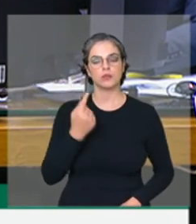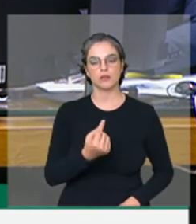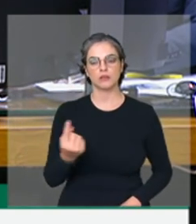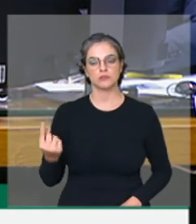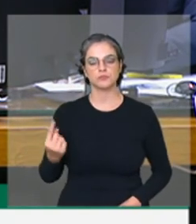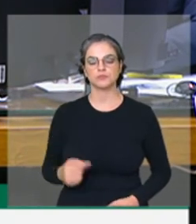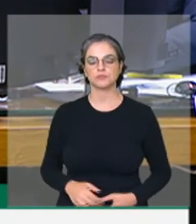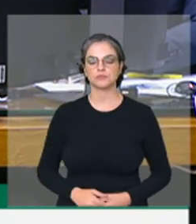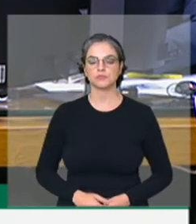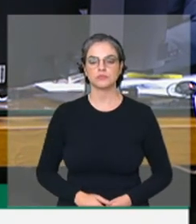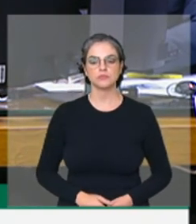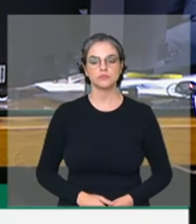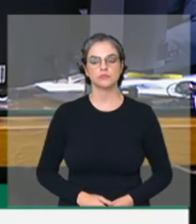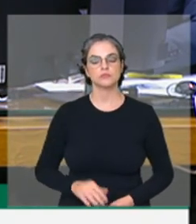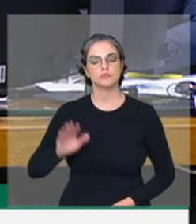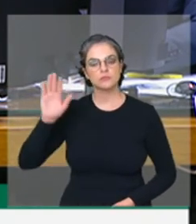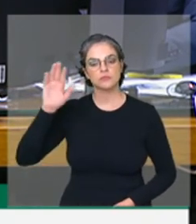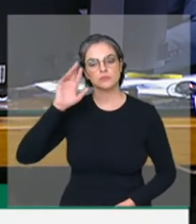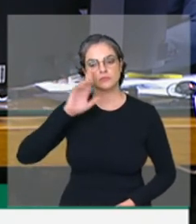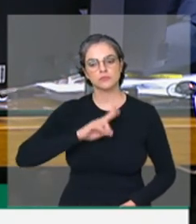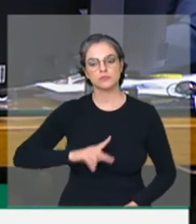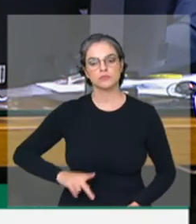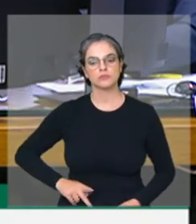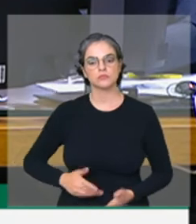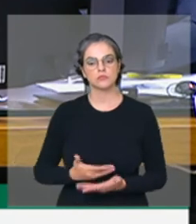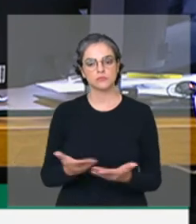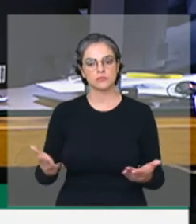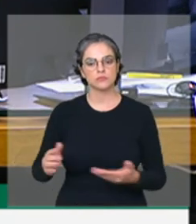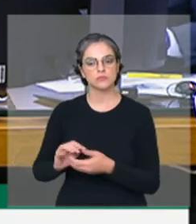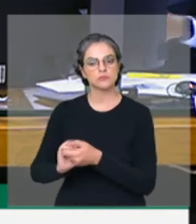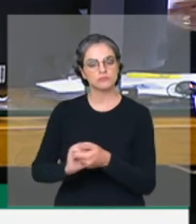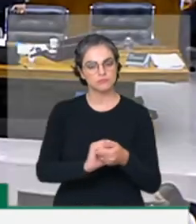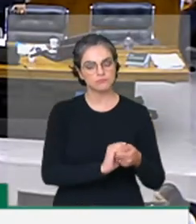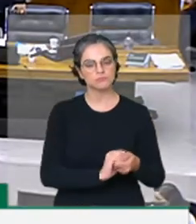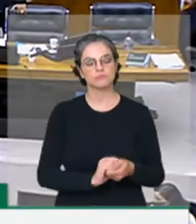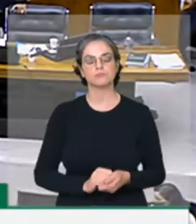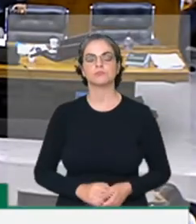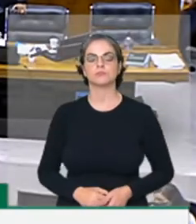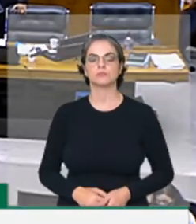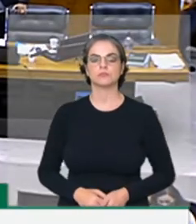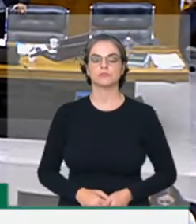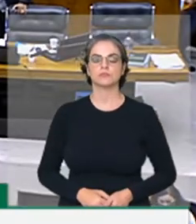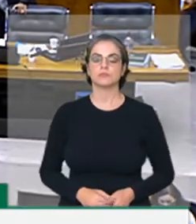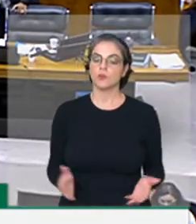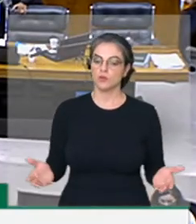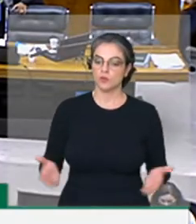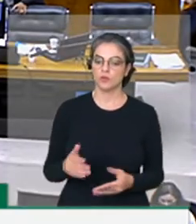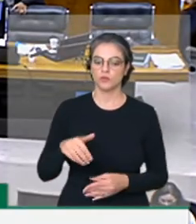Senhor presidente, deputado Arthur Lira, senhoras e senhores, esta votação de